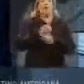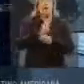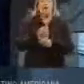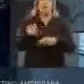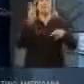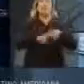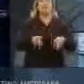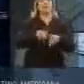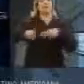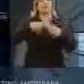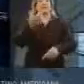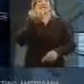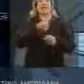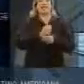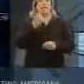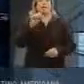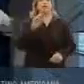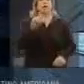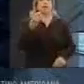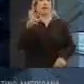6 anos numa solitária,